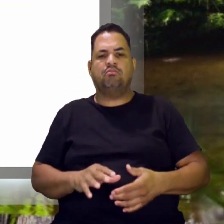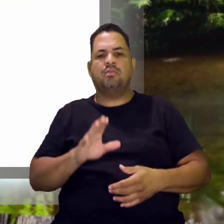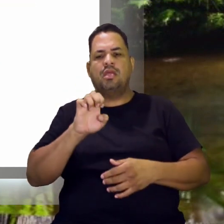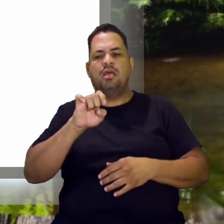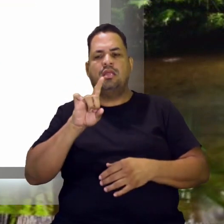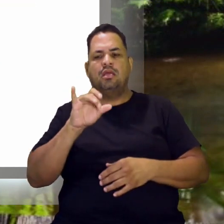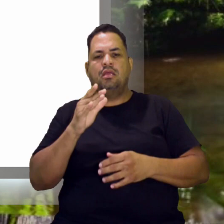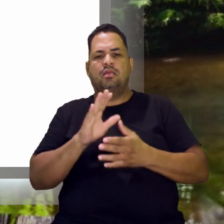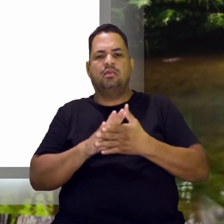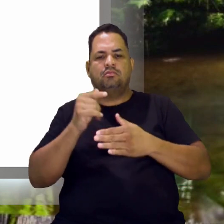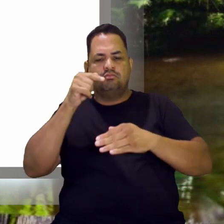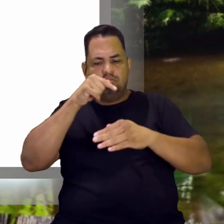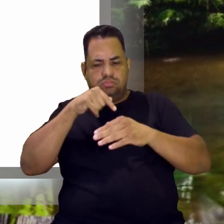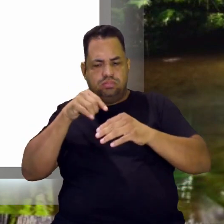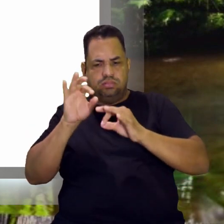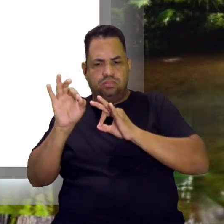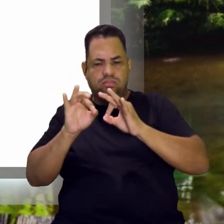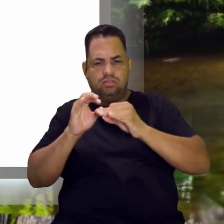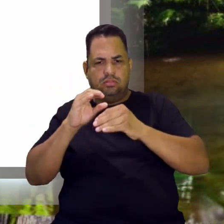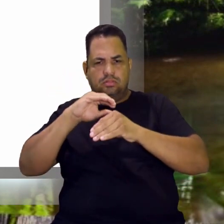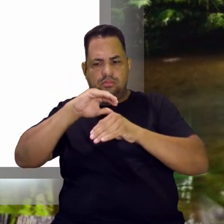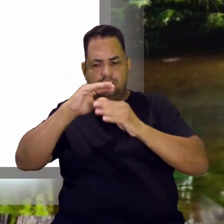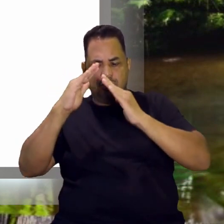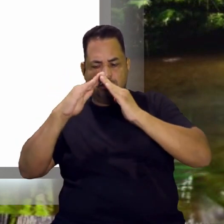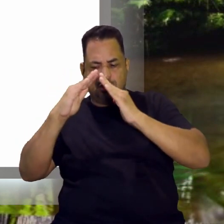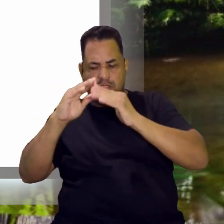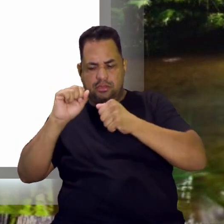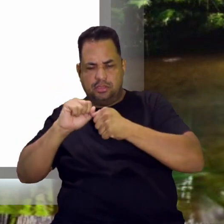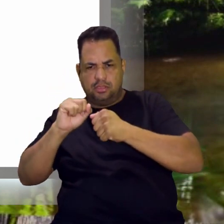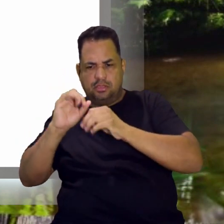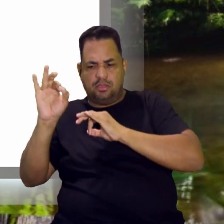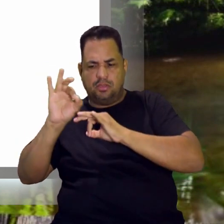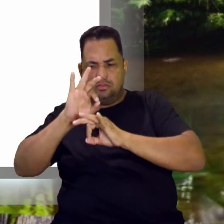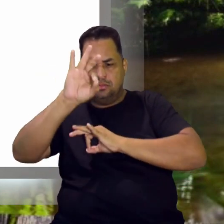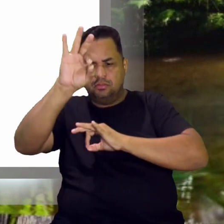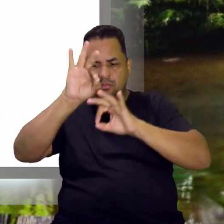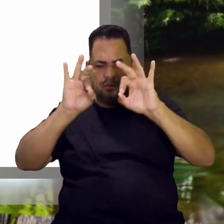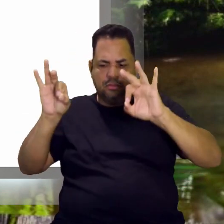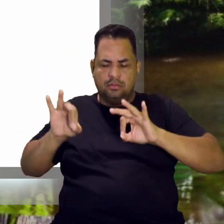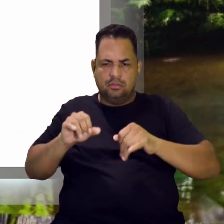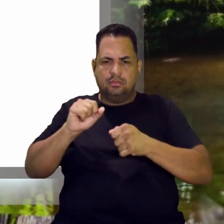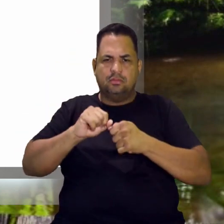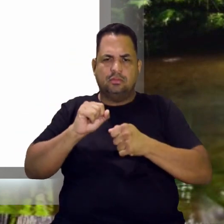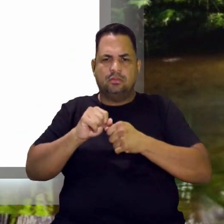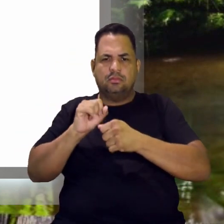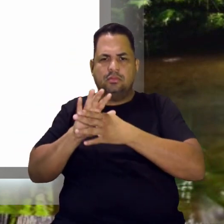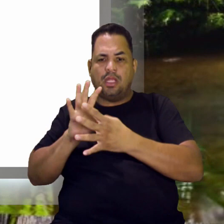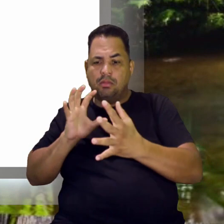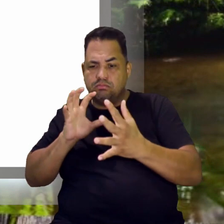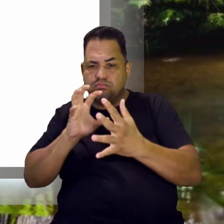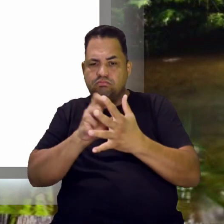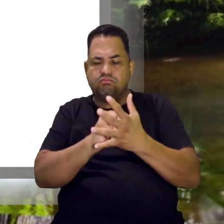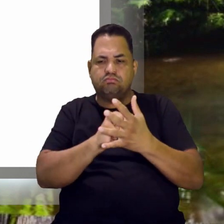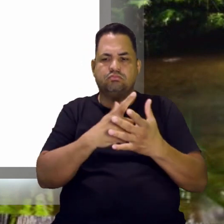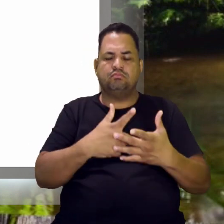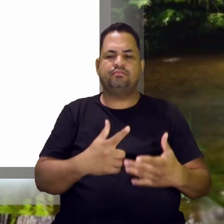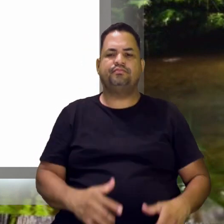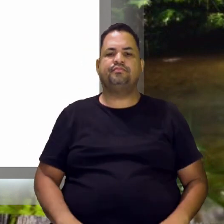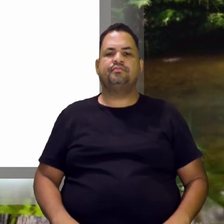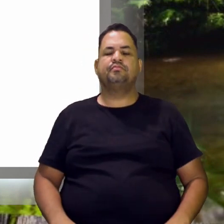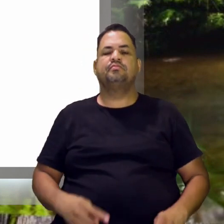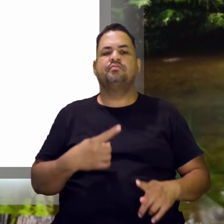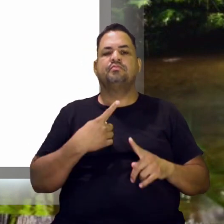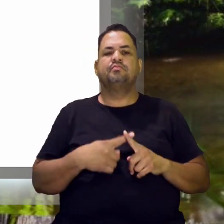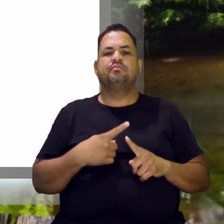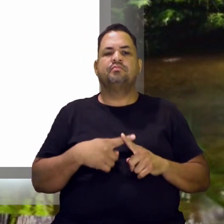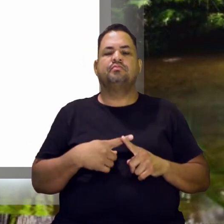Ela faz o ninho dela ali, pega o alimento, leva para lá, arma a teia dela, vai pegar algumas presas. Por quê? Aquilo